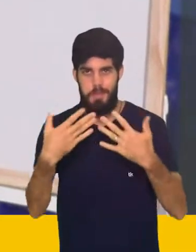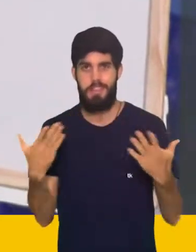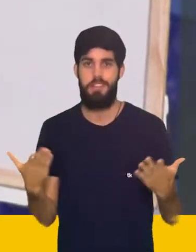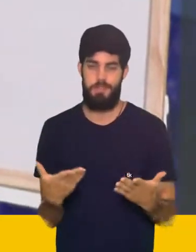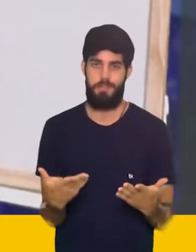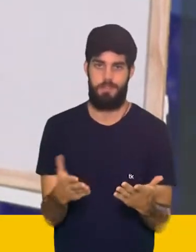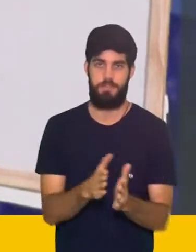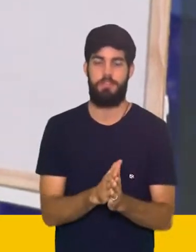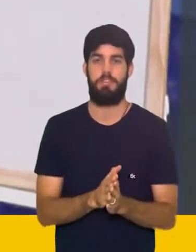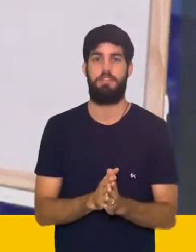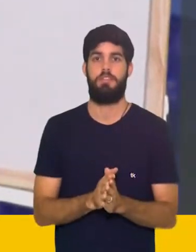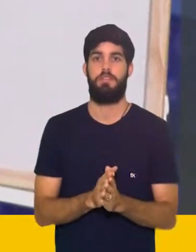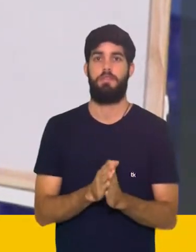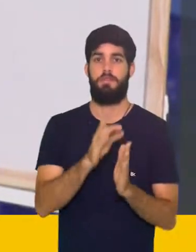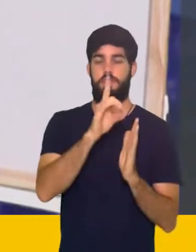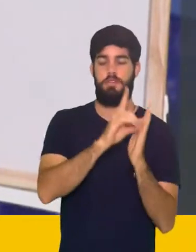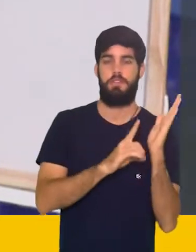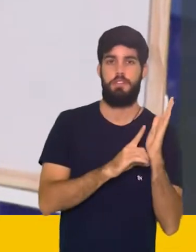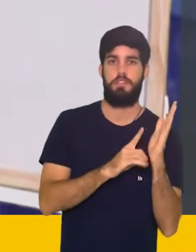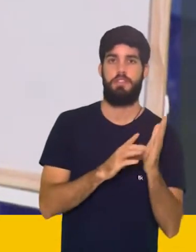Que é a dissertação.